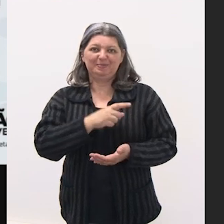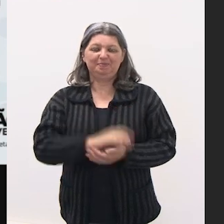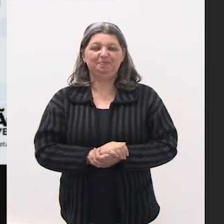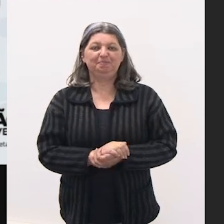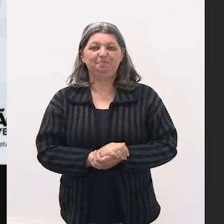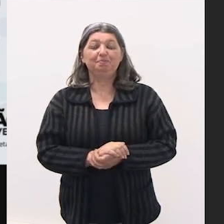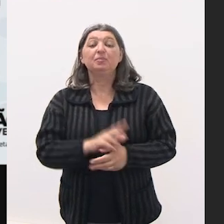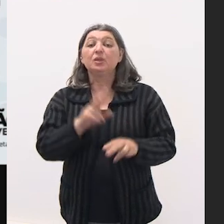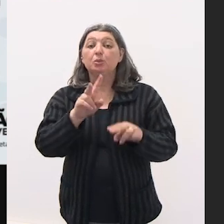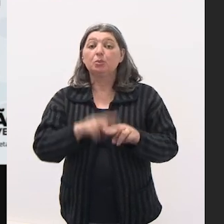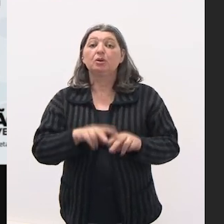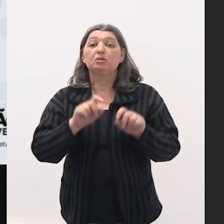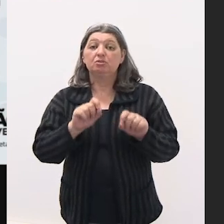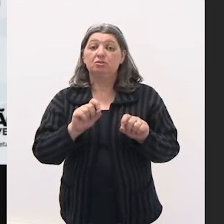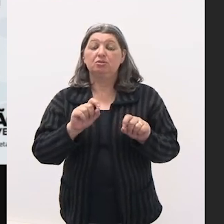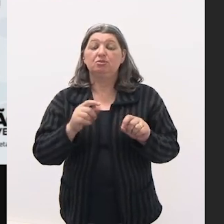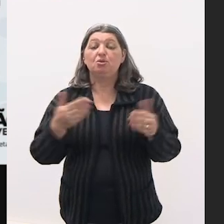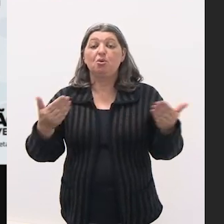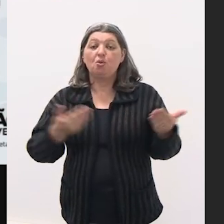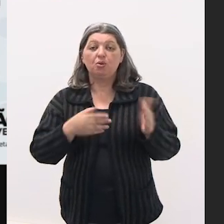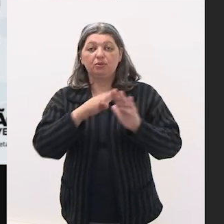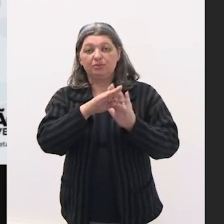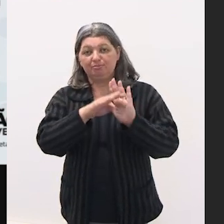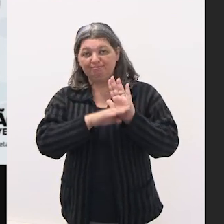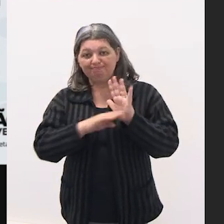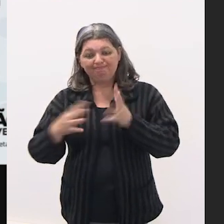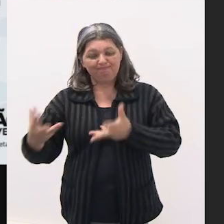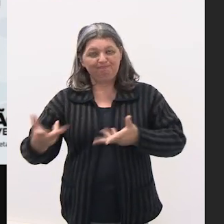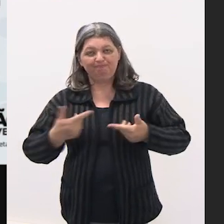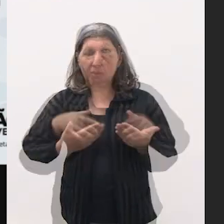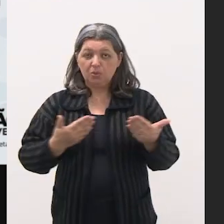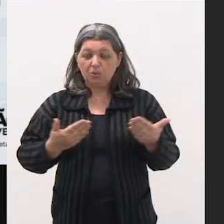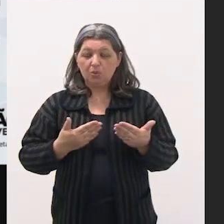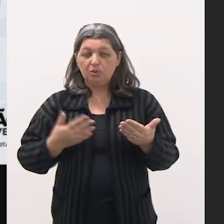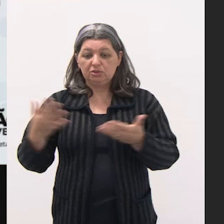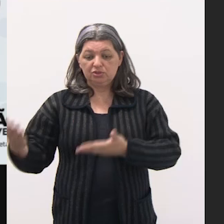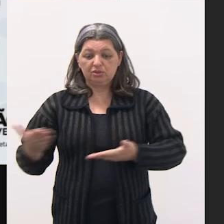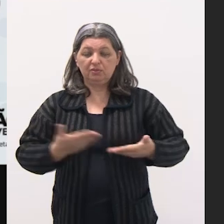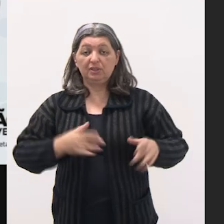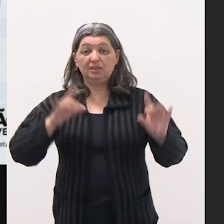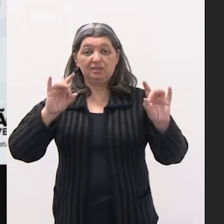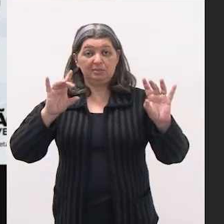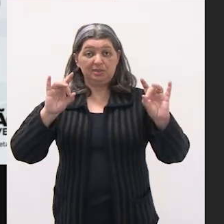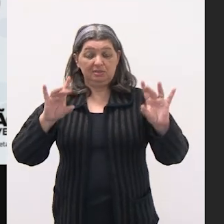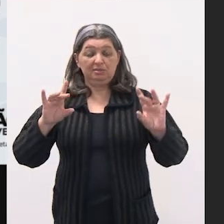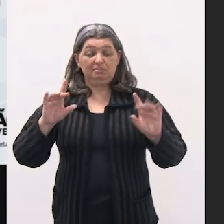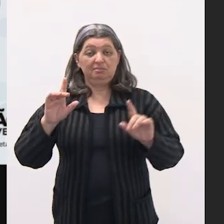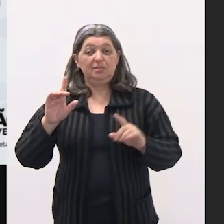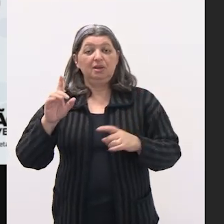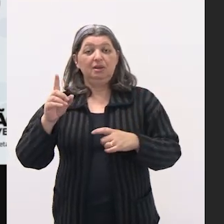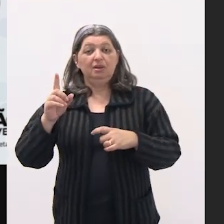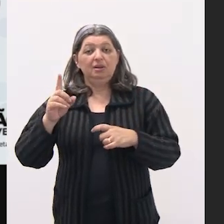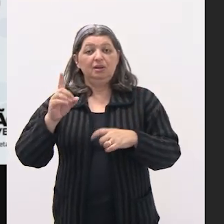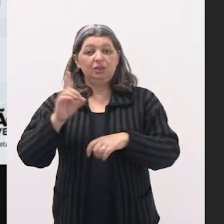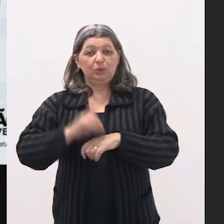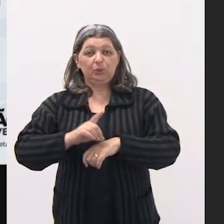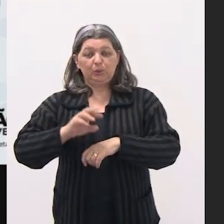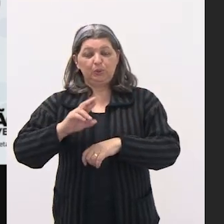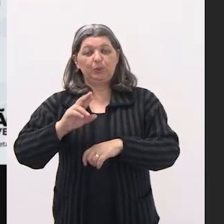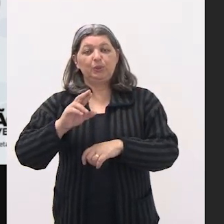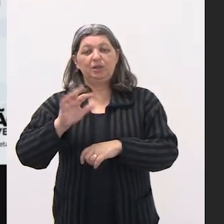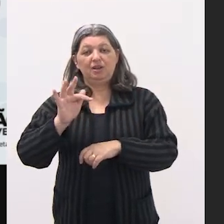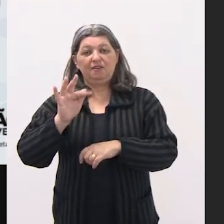conta disso, hoje nosso programa traz uma convidada mais que especial, a doutora Fátima Duarte, dentro